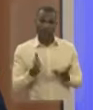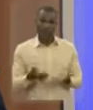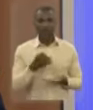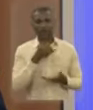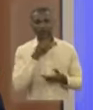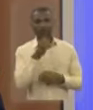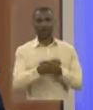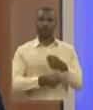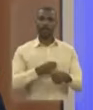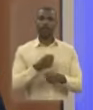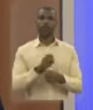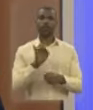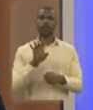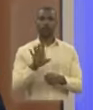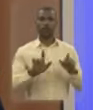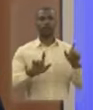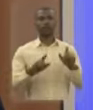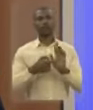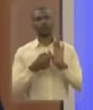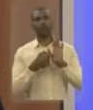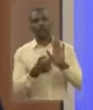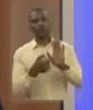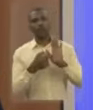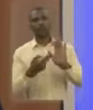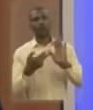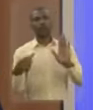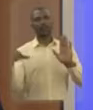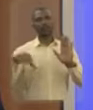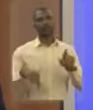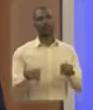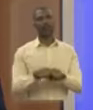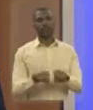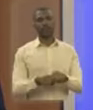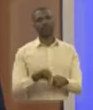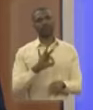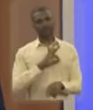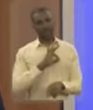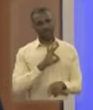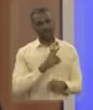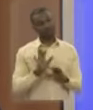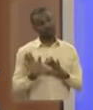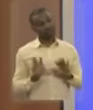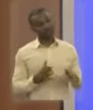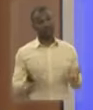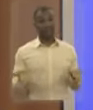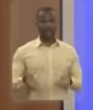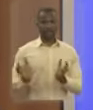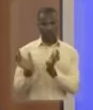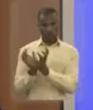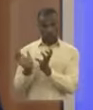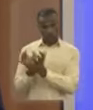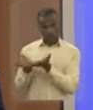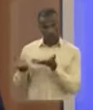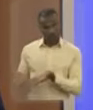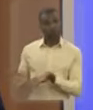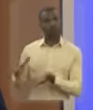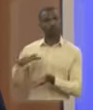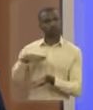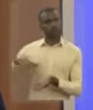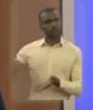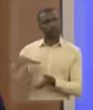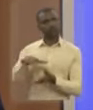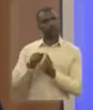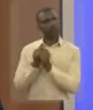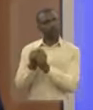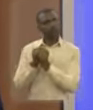anos só ocupou as páginas negativas e as páginas Policiais É esse o nosso grupo é com a cidade que eu quero governar e é